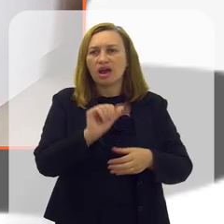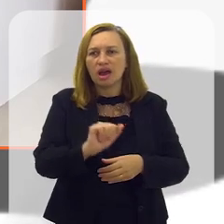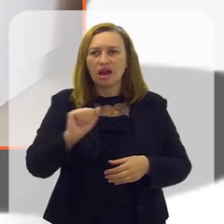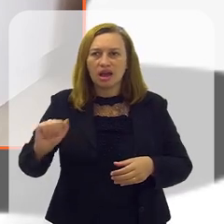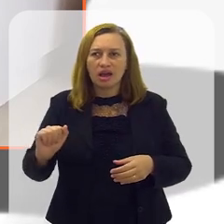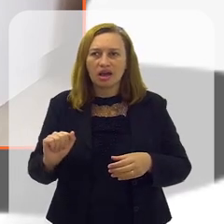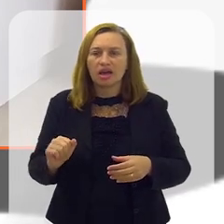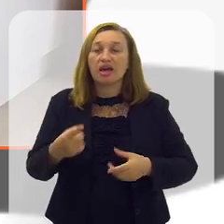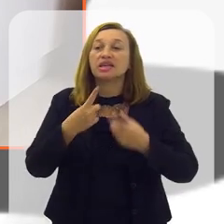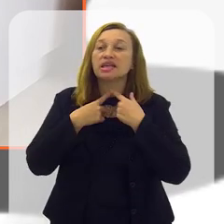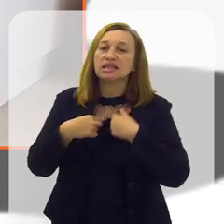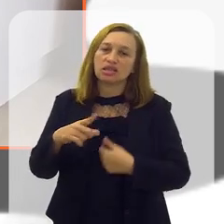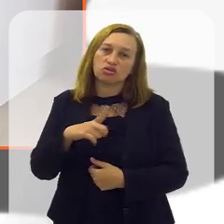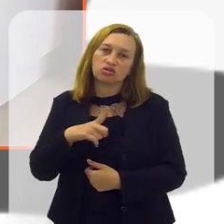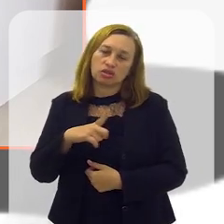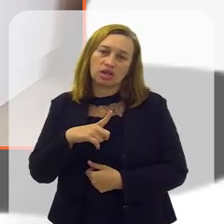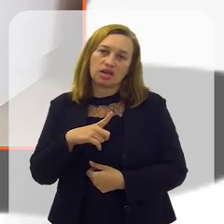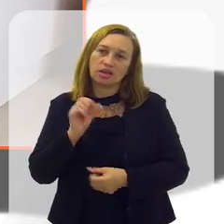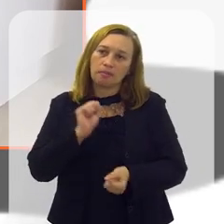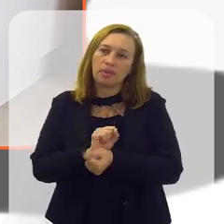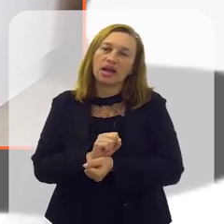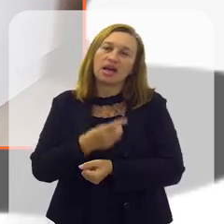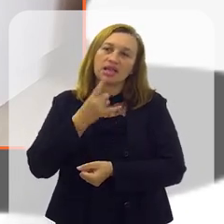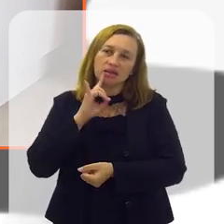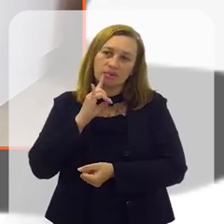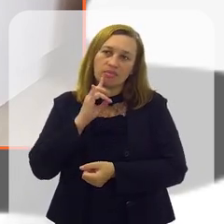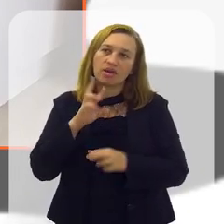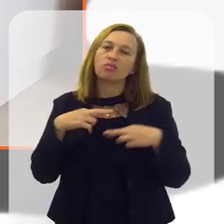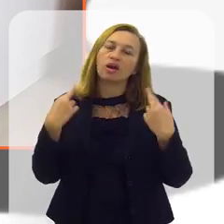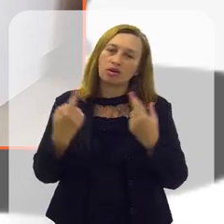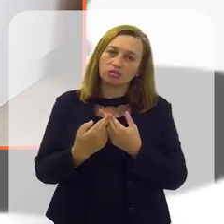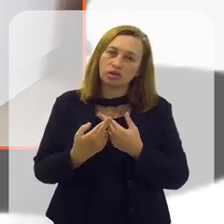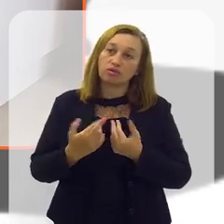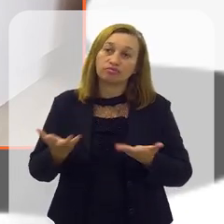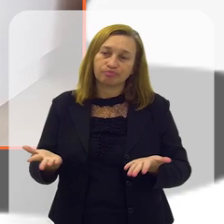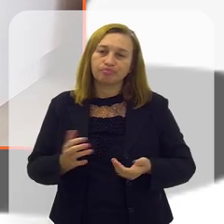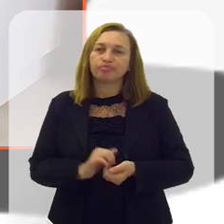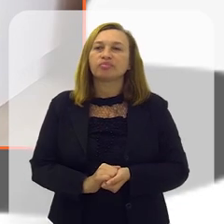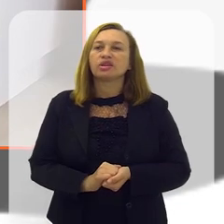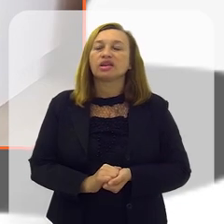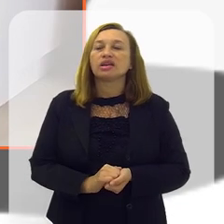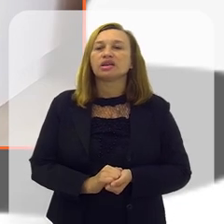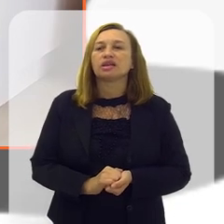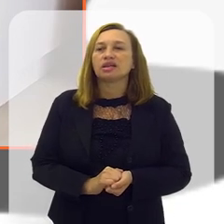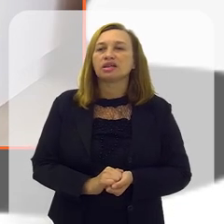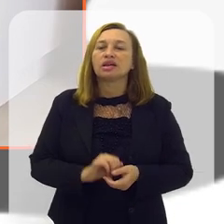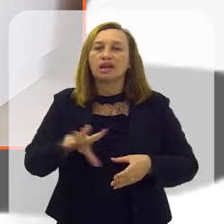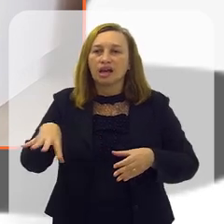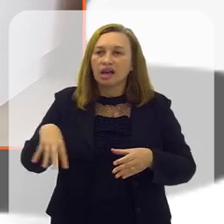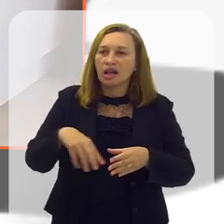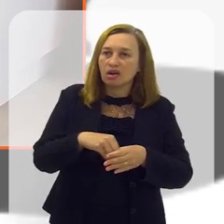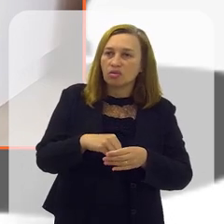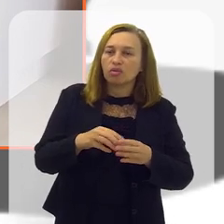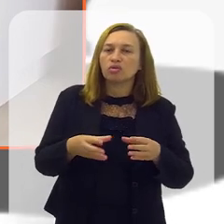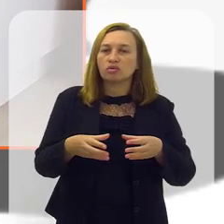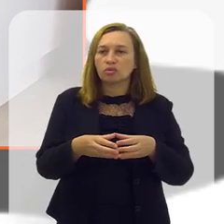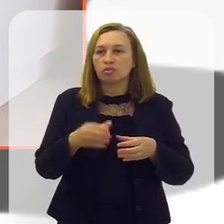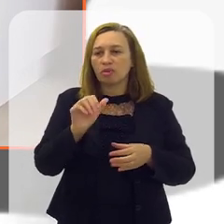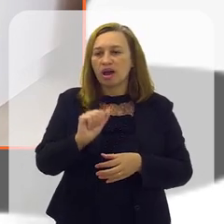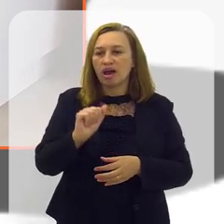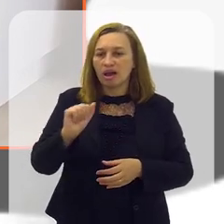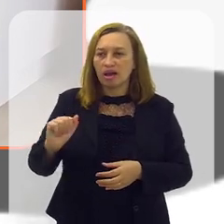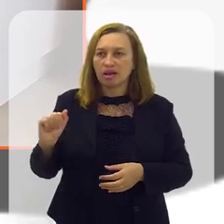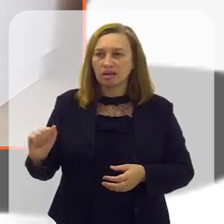Alcoólicos Anônimos é manifestar esse desejo de parar de beber numa reunião de recuperação. E assim ela ingressa